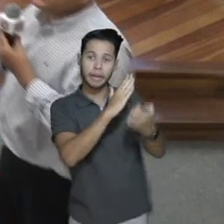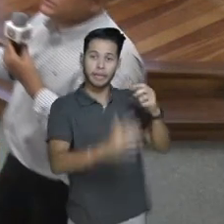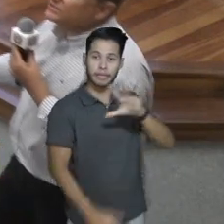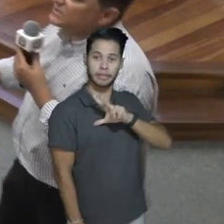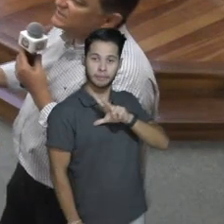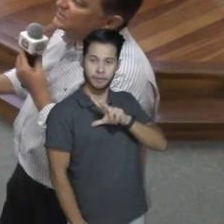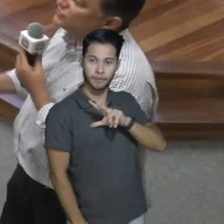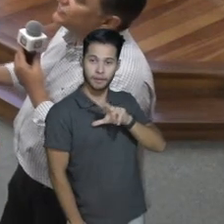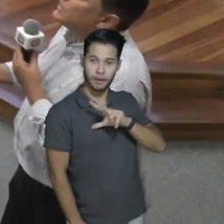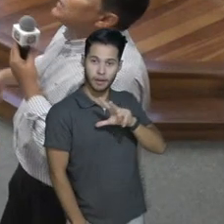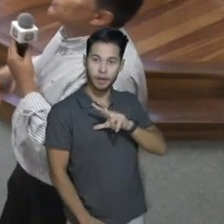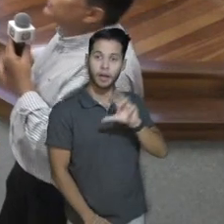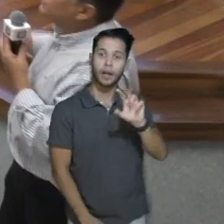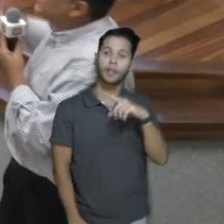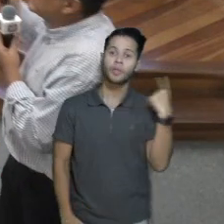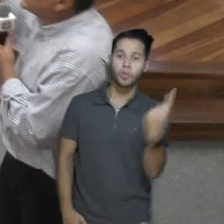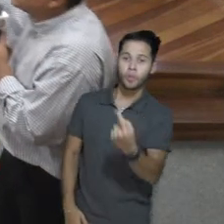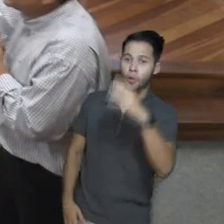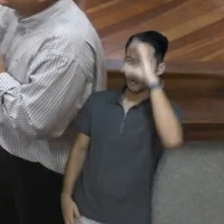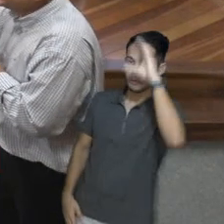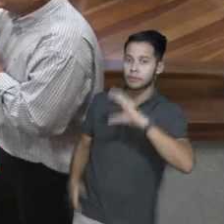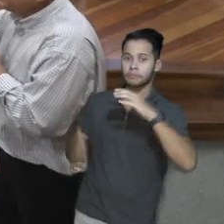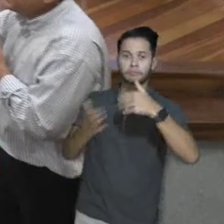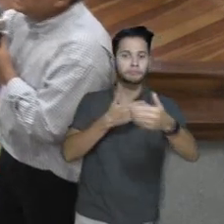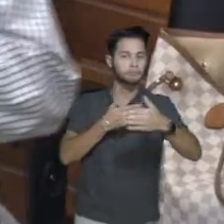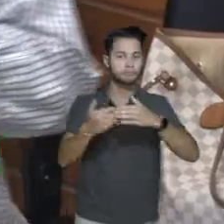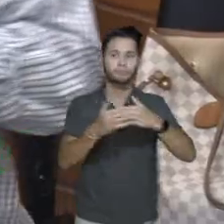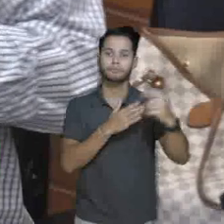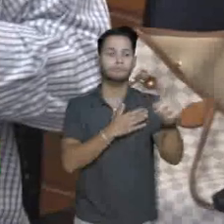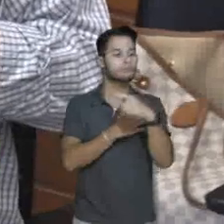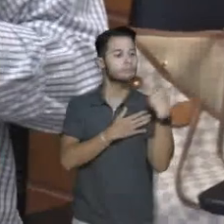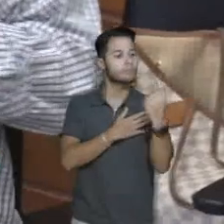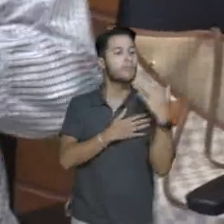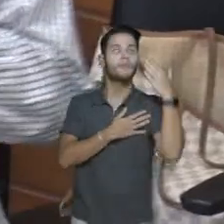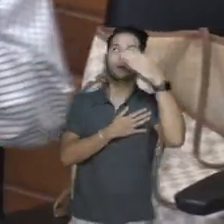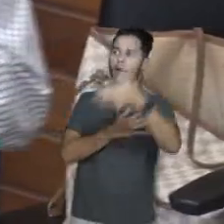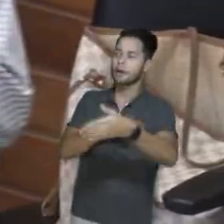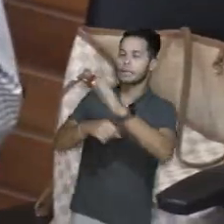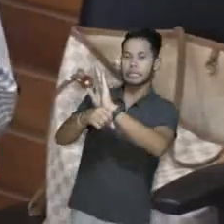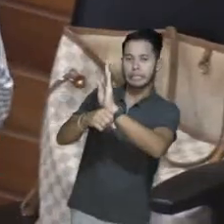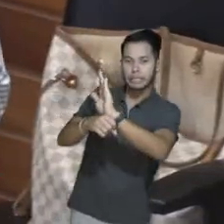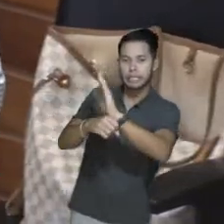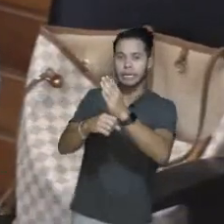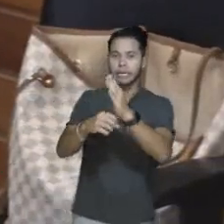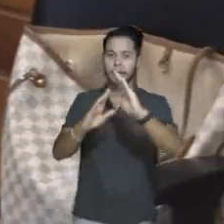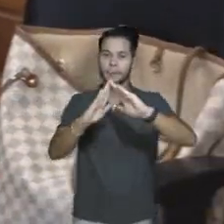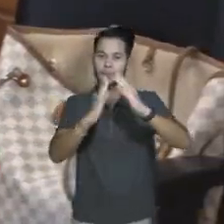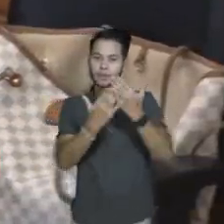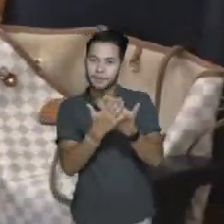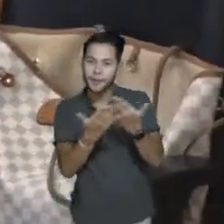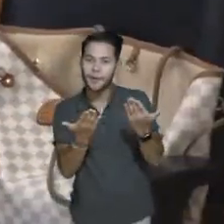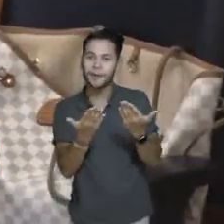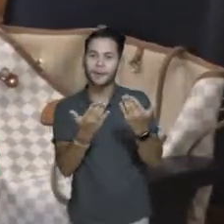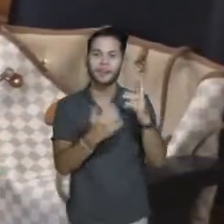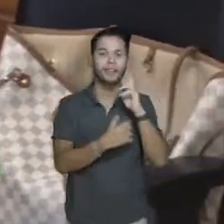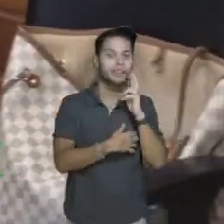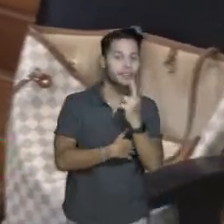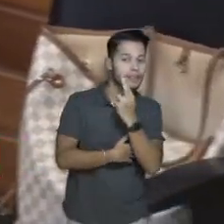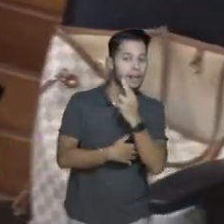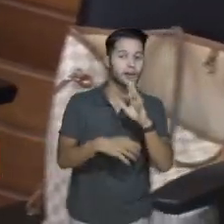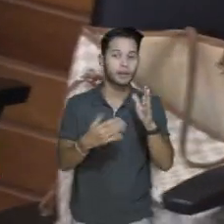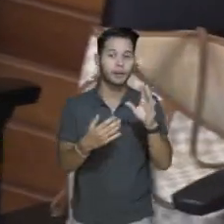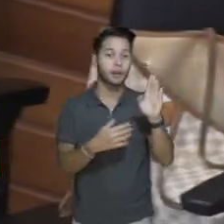nós cidadãos quando frequentamos o cinema a escola o restaurante quando eu vou no bar e eu lucro no